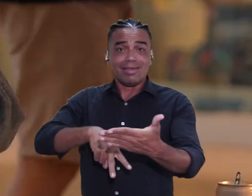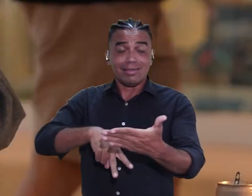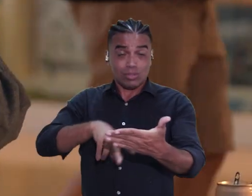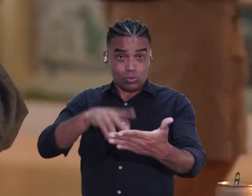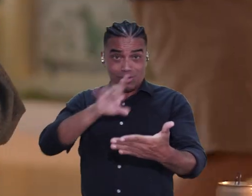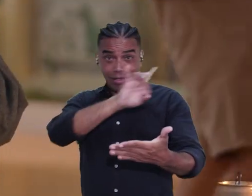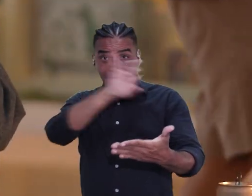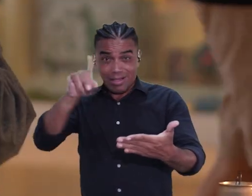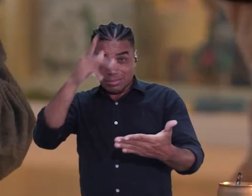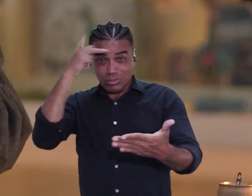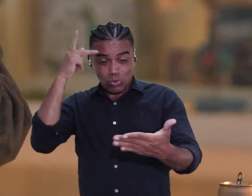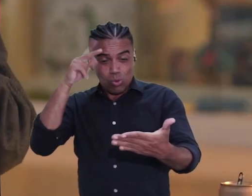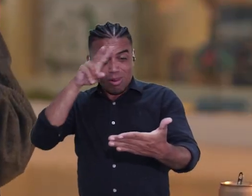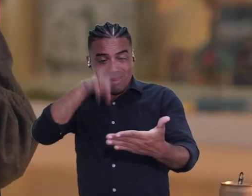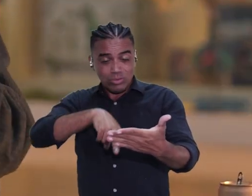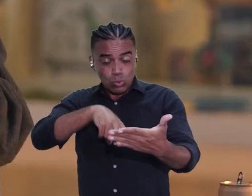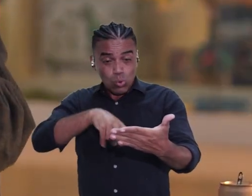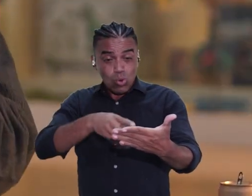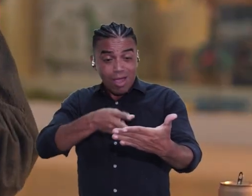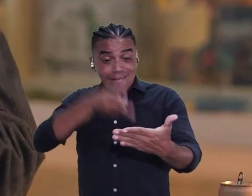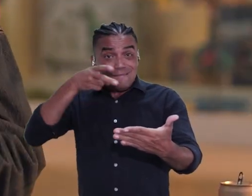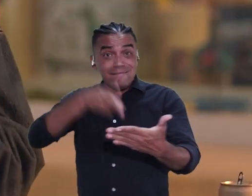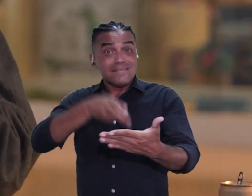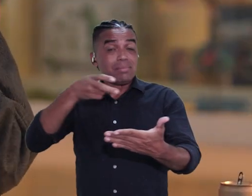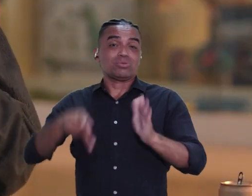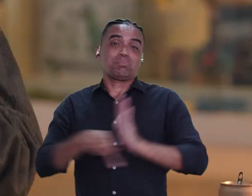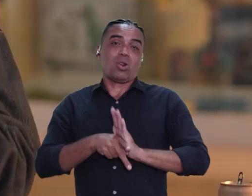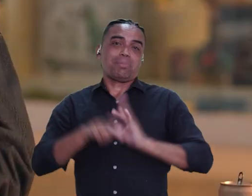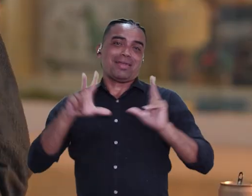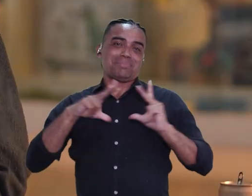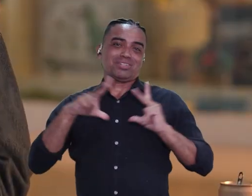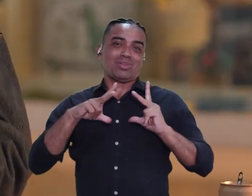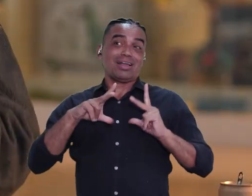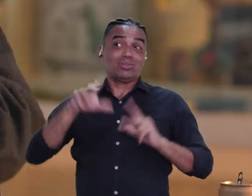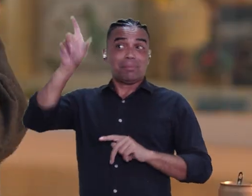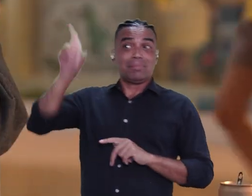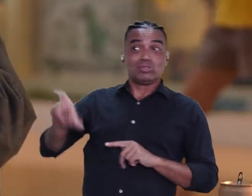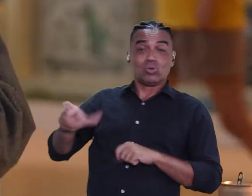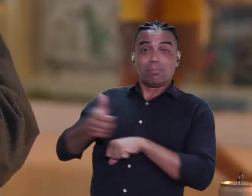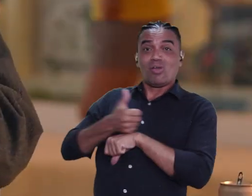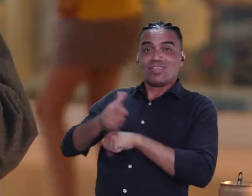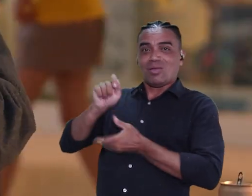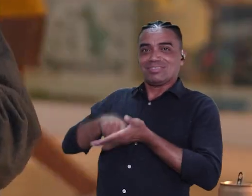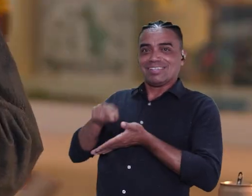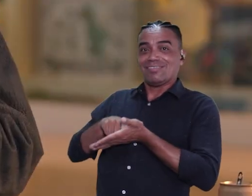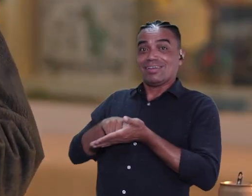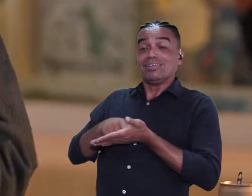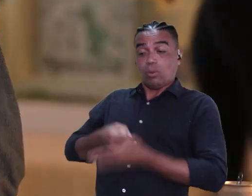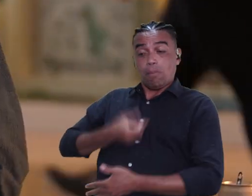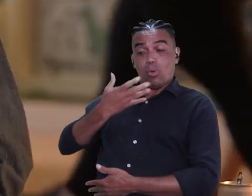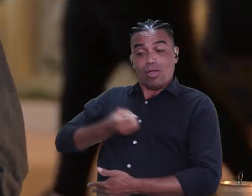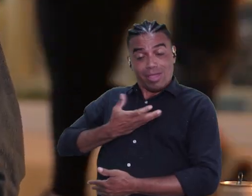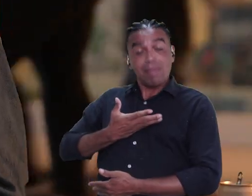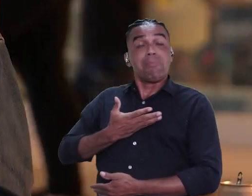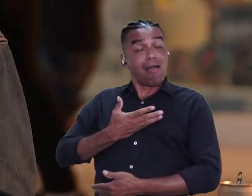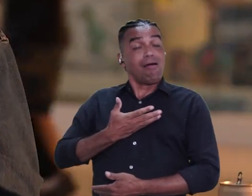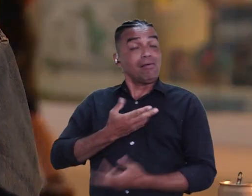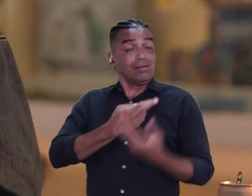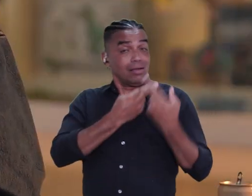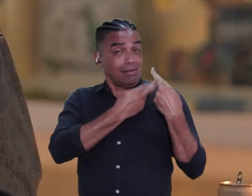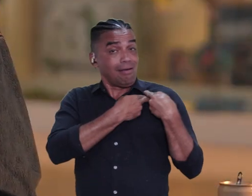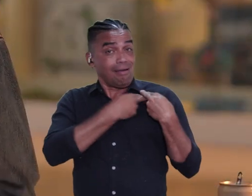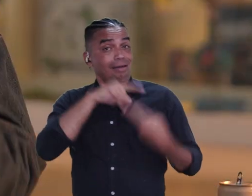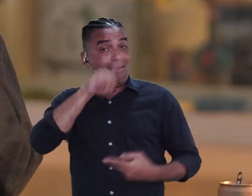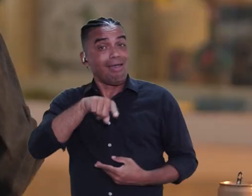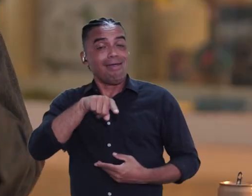verdade, encontra uma interpretação própria daquilo que o autor escreveu, né? E o poema, então, ele se presta muito a isso, né?